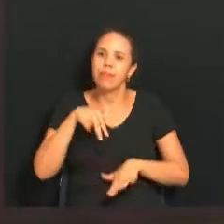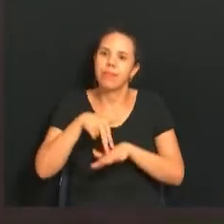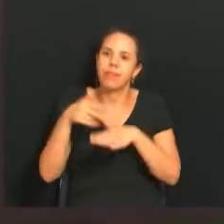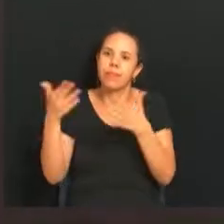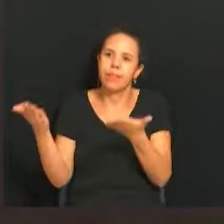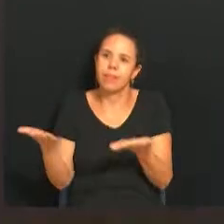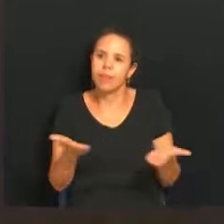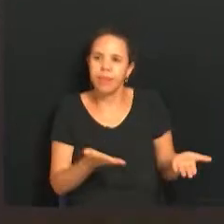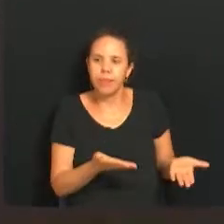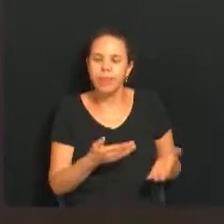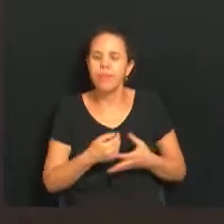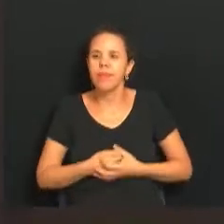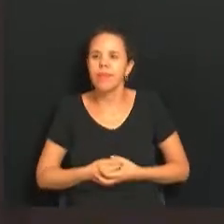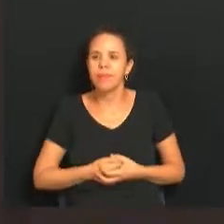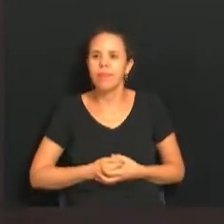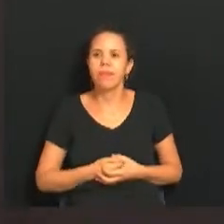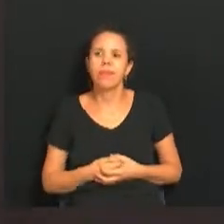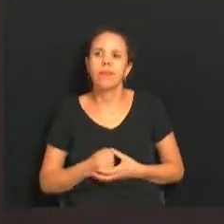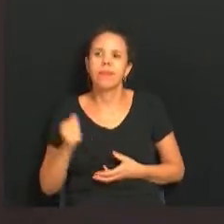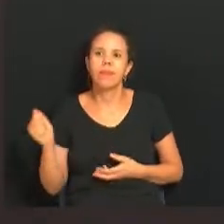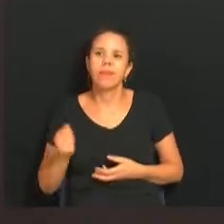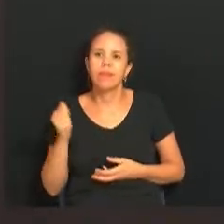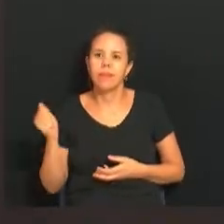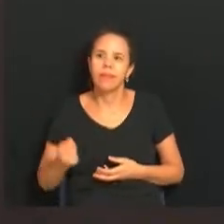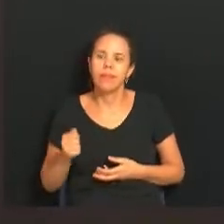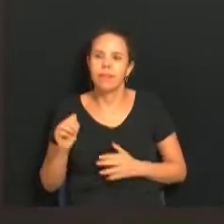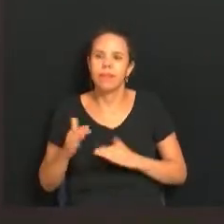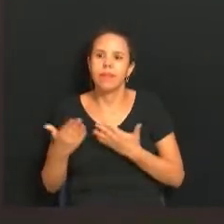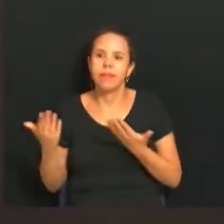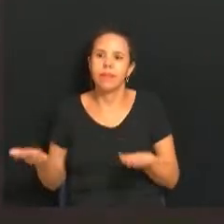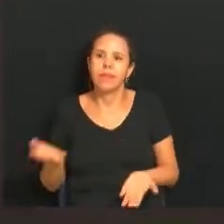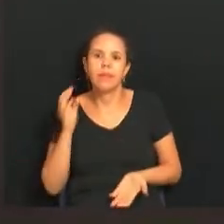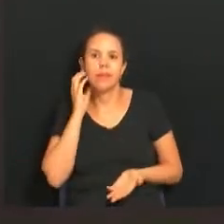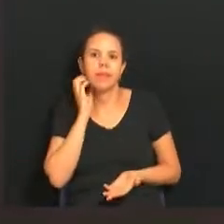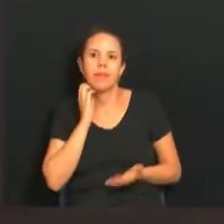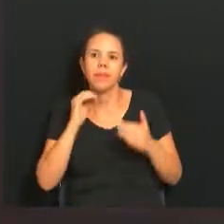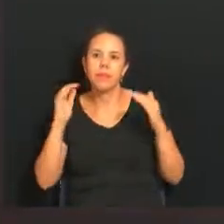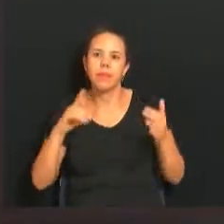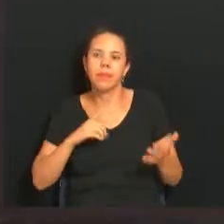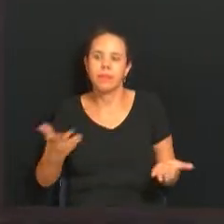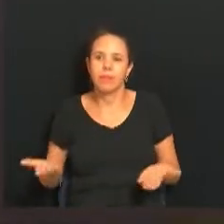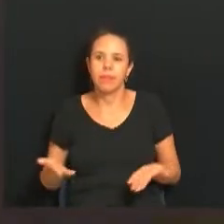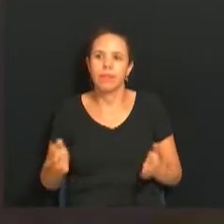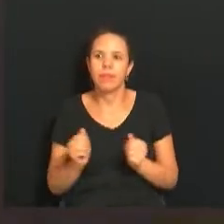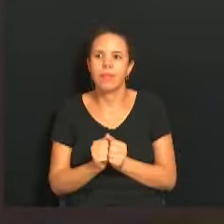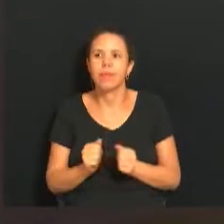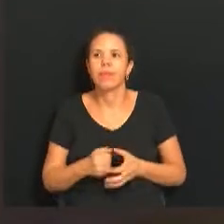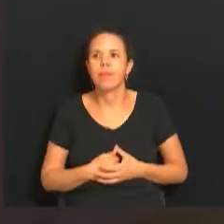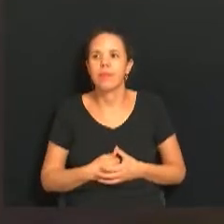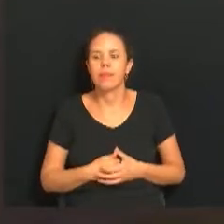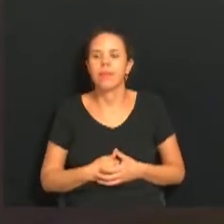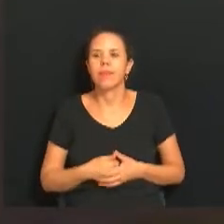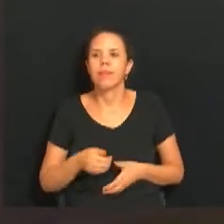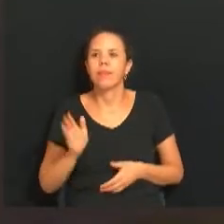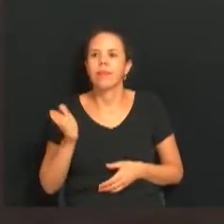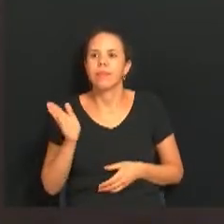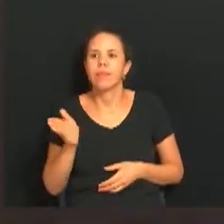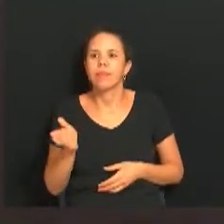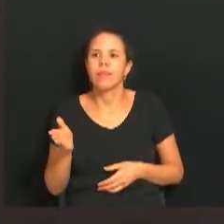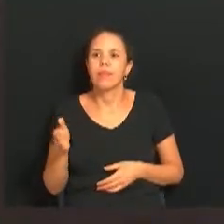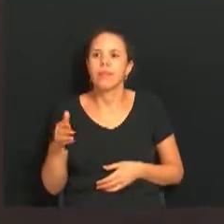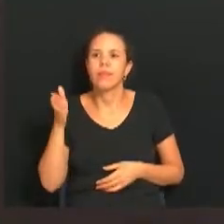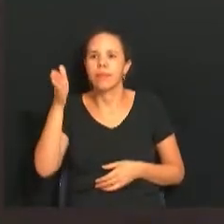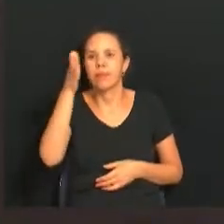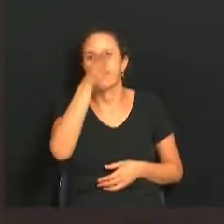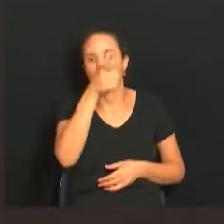vocês aqui na Associação do Vila Teixeira. E é uma honra ter vocês aqui hoje. Bom, a gente já deu uma passeada